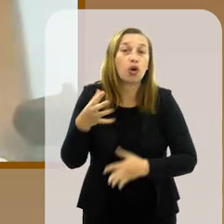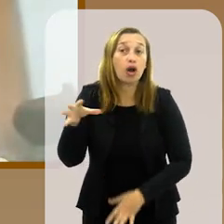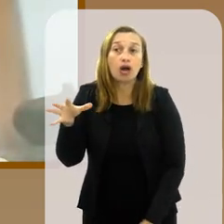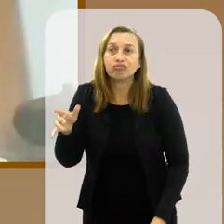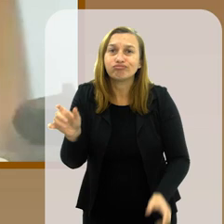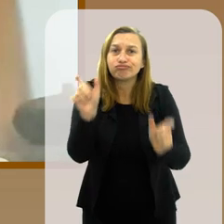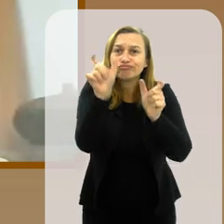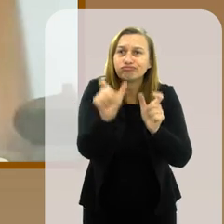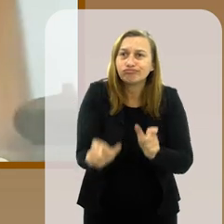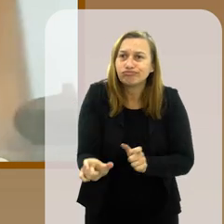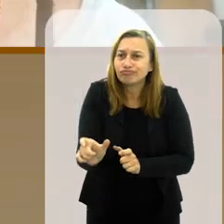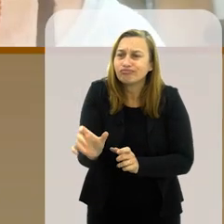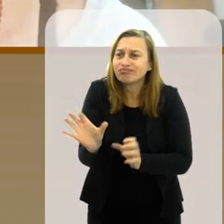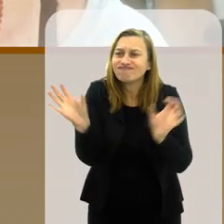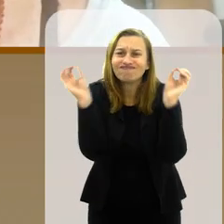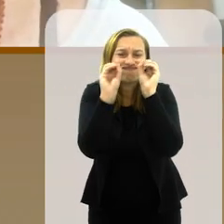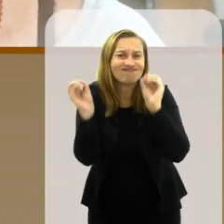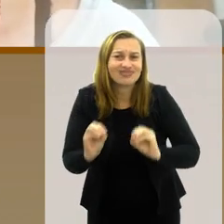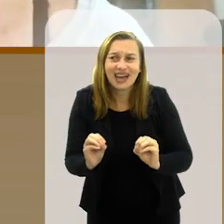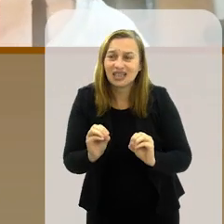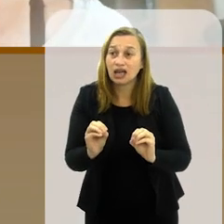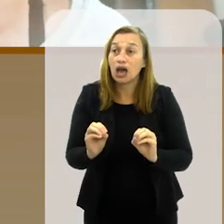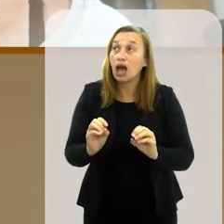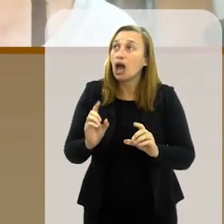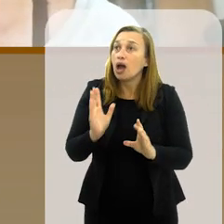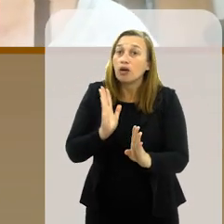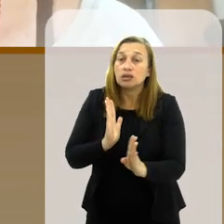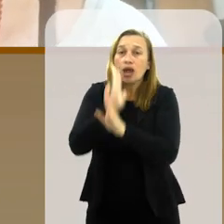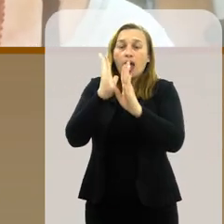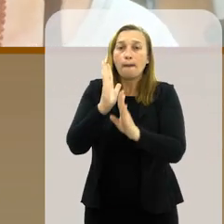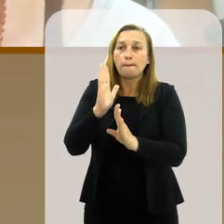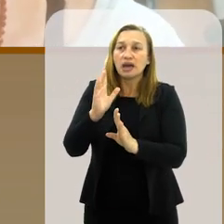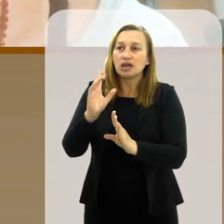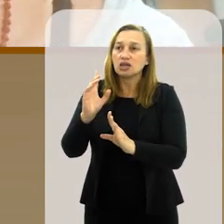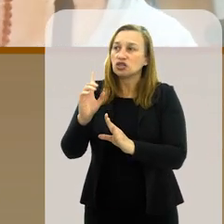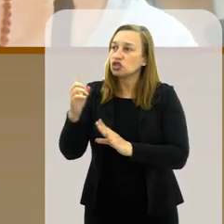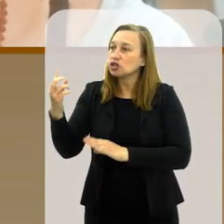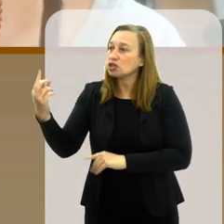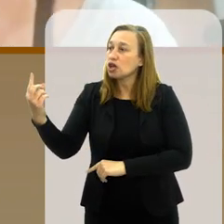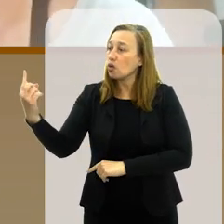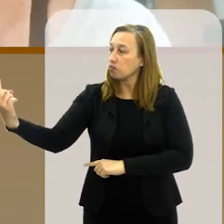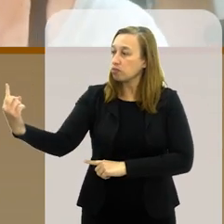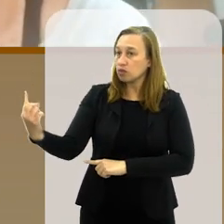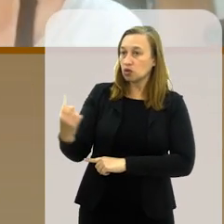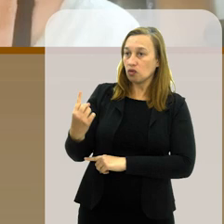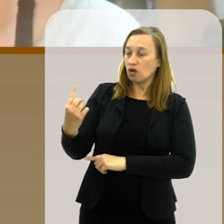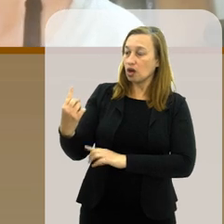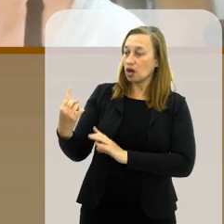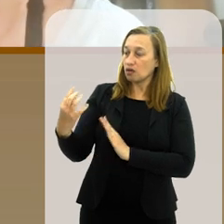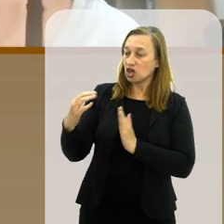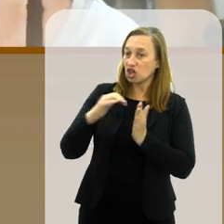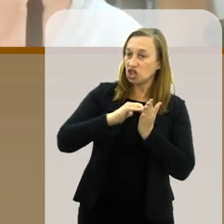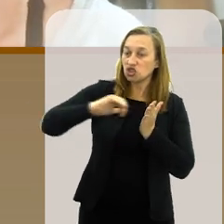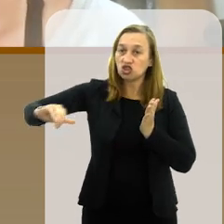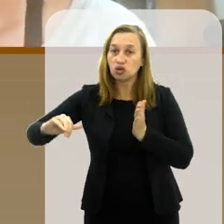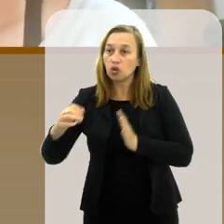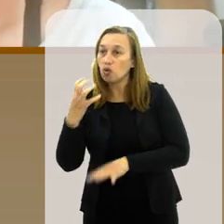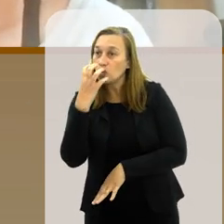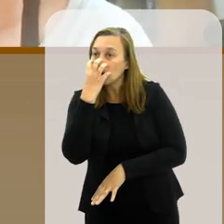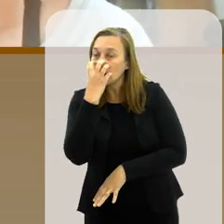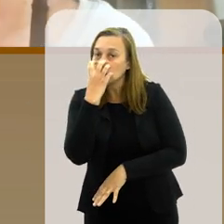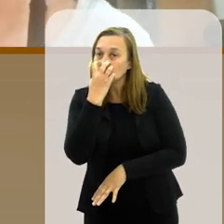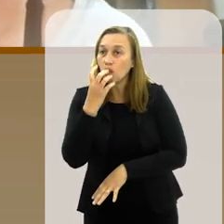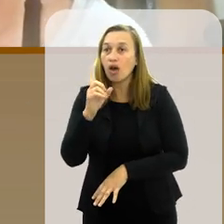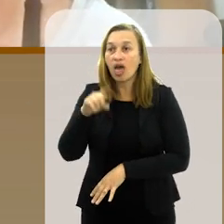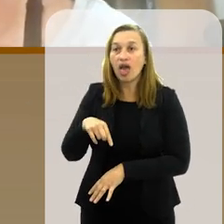para ouvir. E aí finalmente apareceu alguém que tirou os pitbulls de cima de mim.